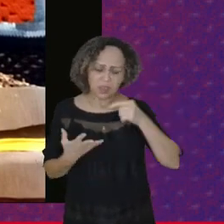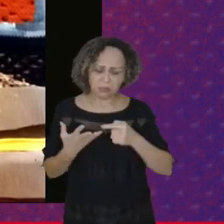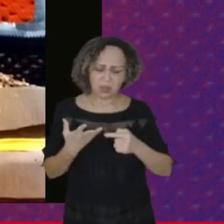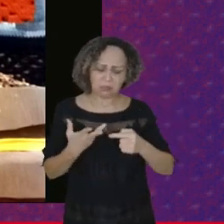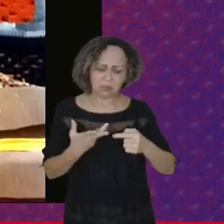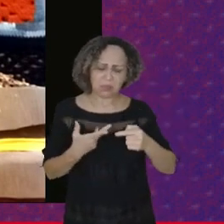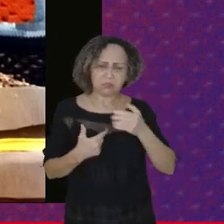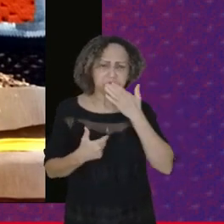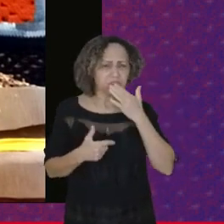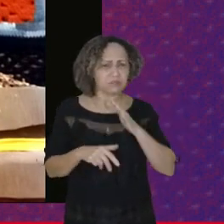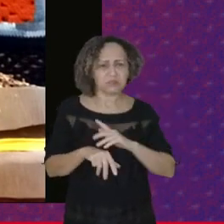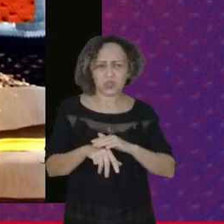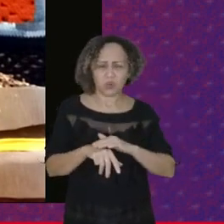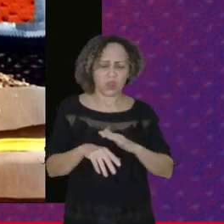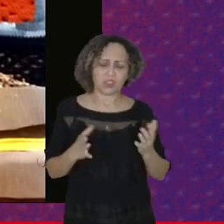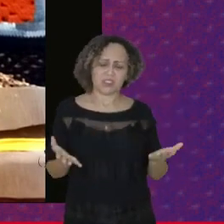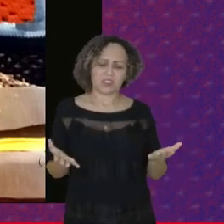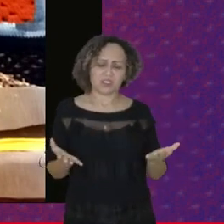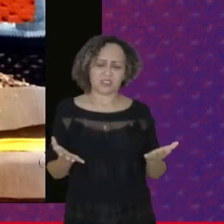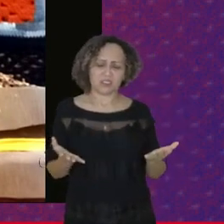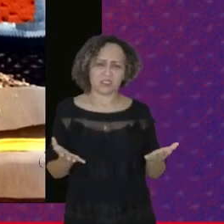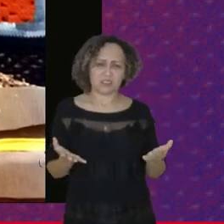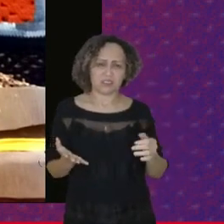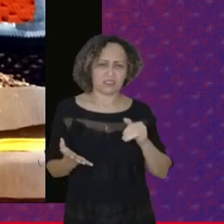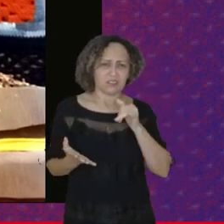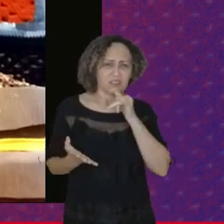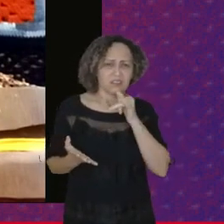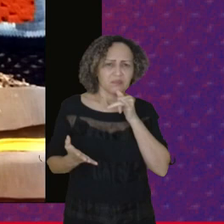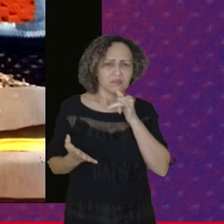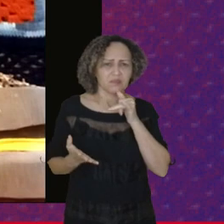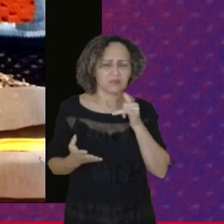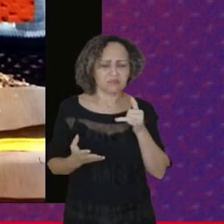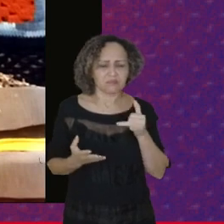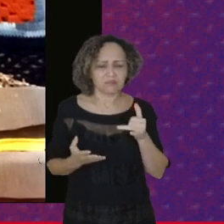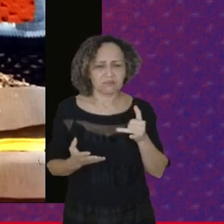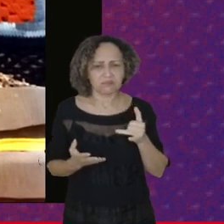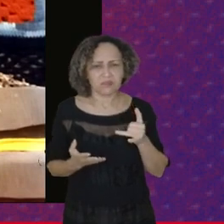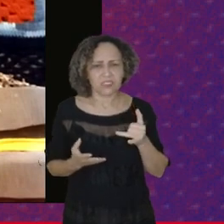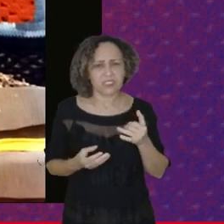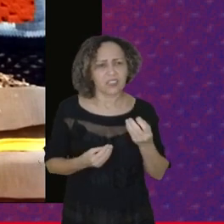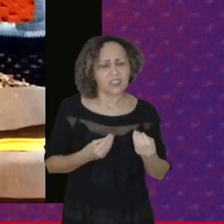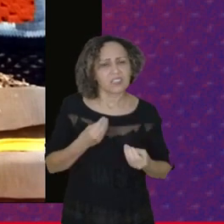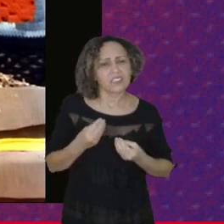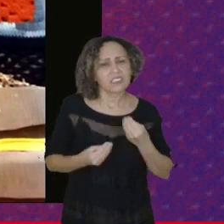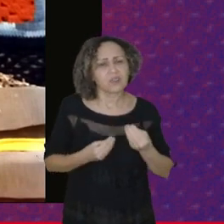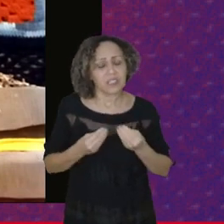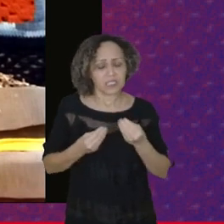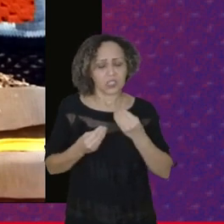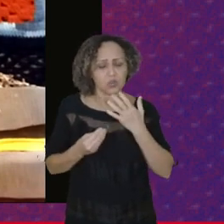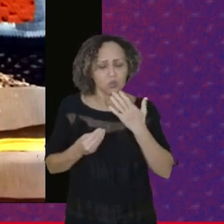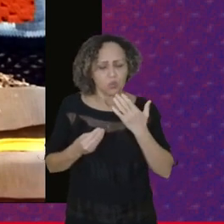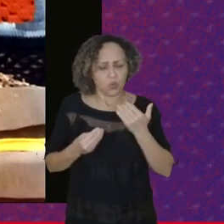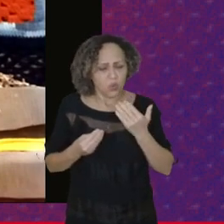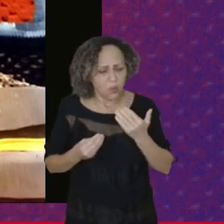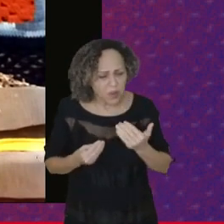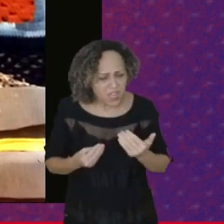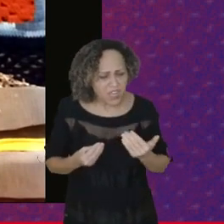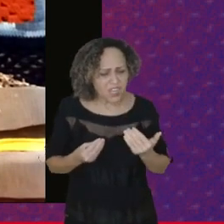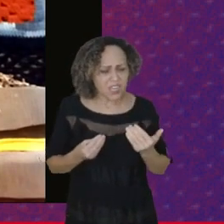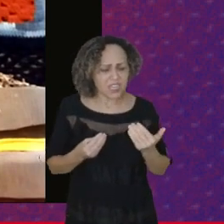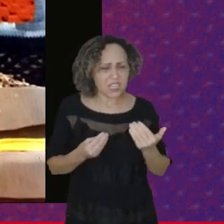e tal. Então, essas comidas de cerca que a gente tem, elas são fundamentais, esses